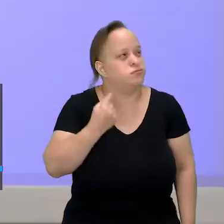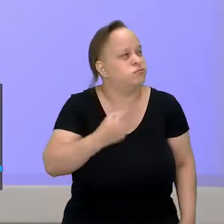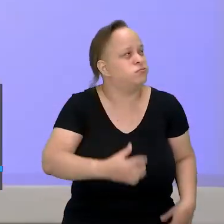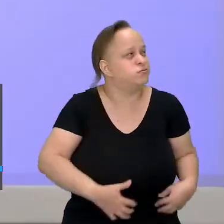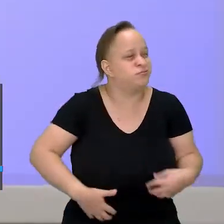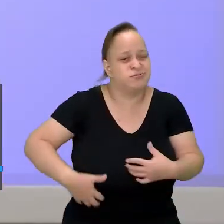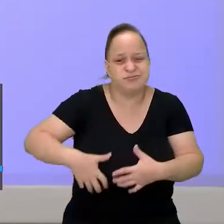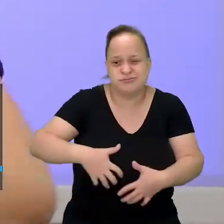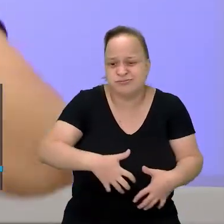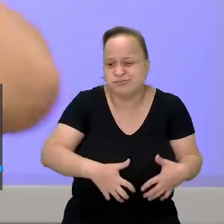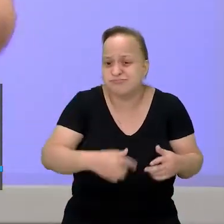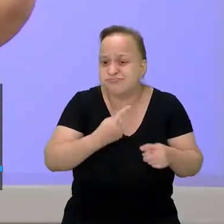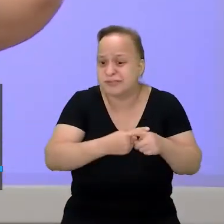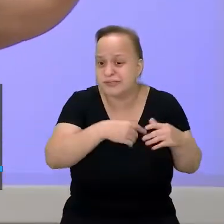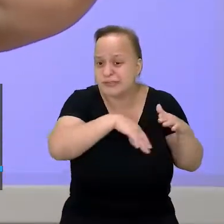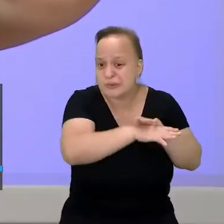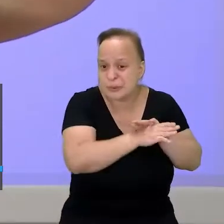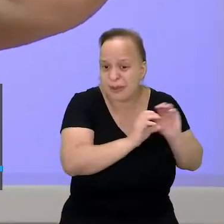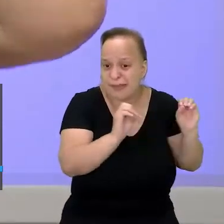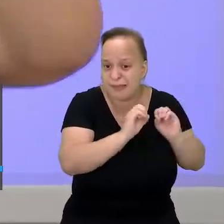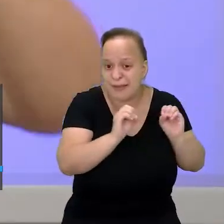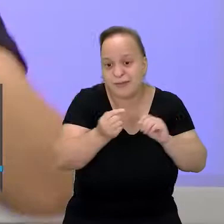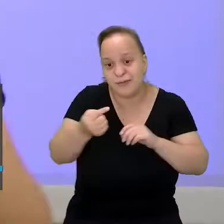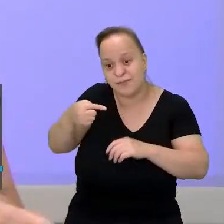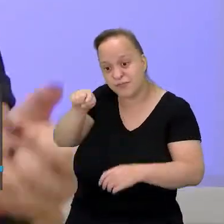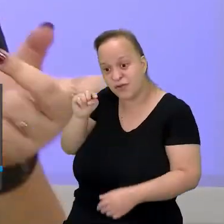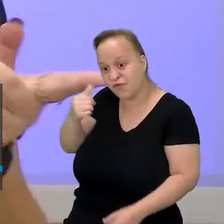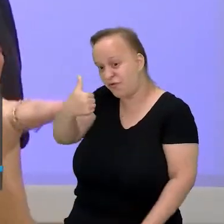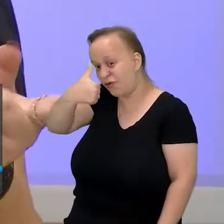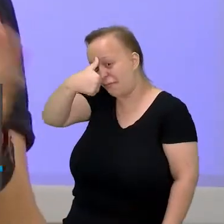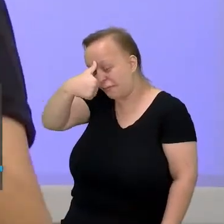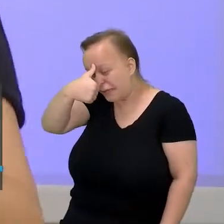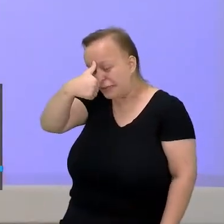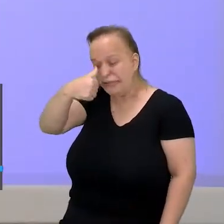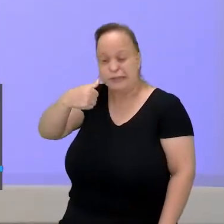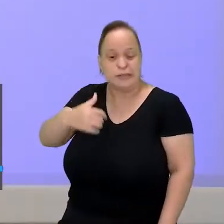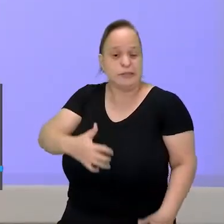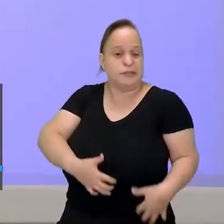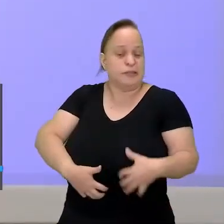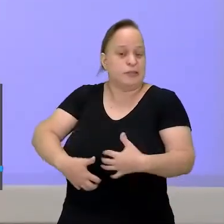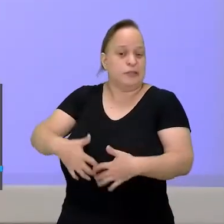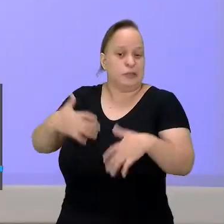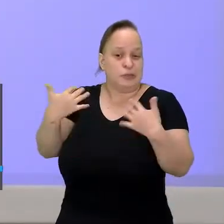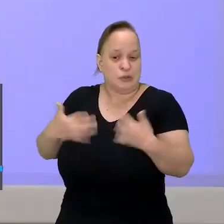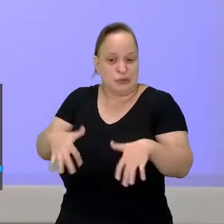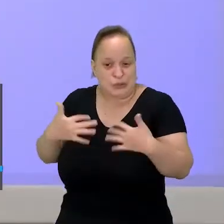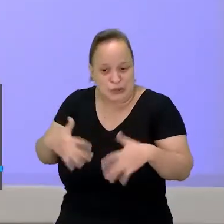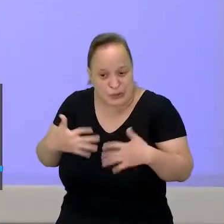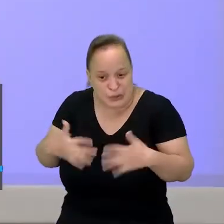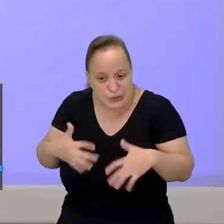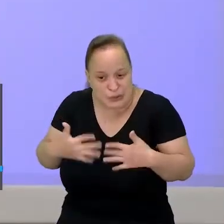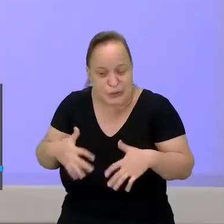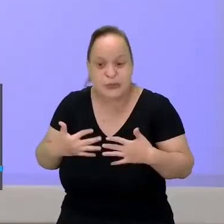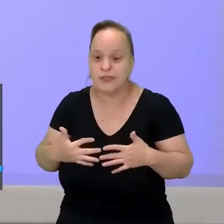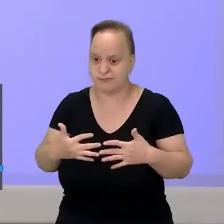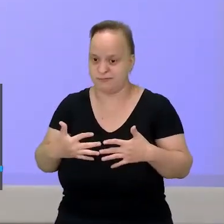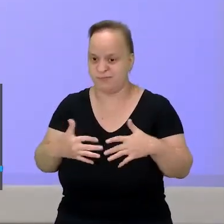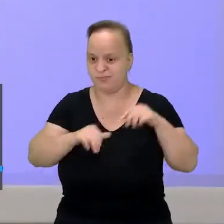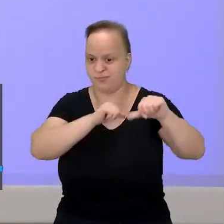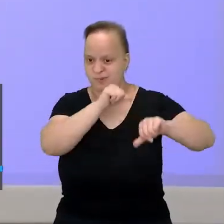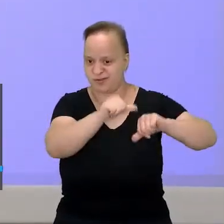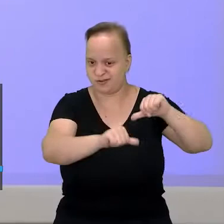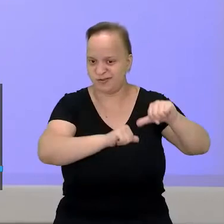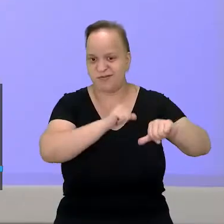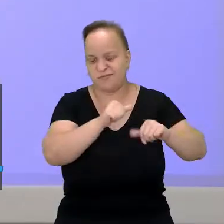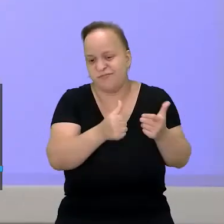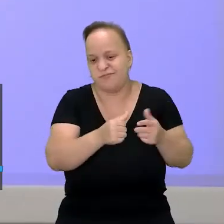para a Índia, Nossa Senhora, nunca tive dor de barriga tão grande nessa vida com esse curry. São modificações pequenas, são pessoas que já estão habituadas. Igual, por